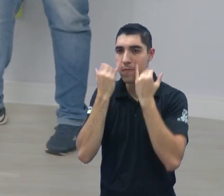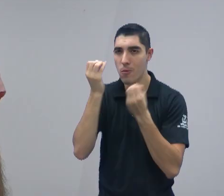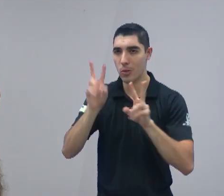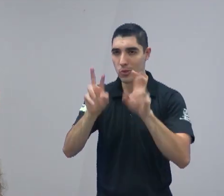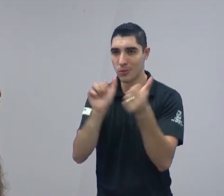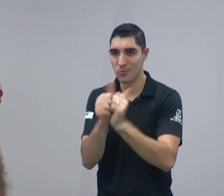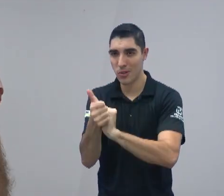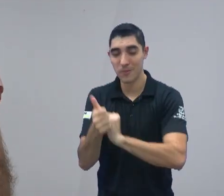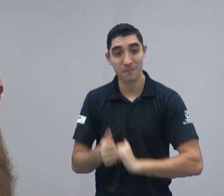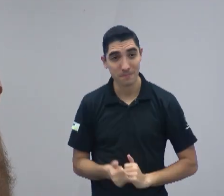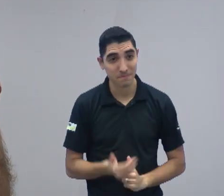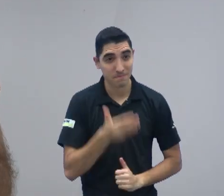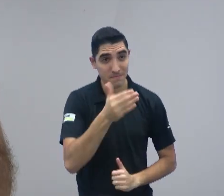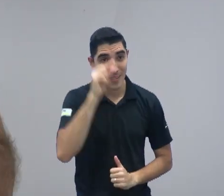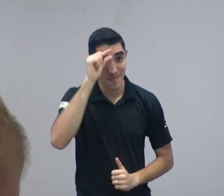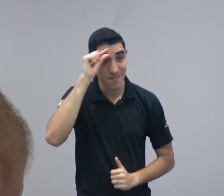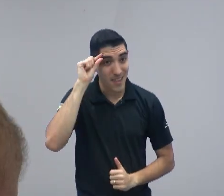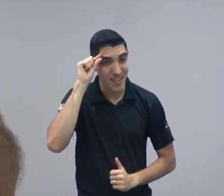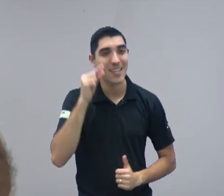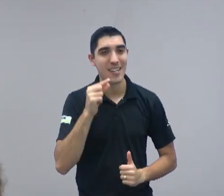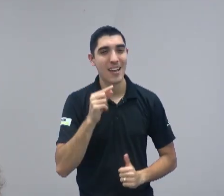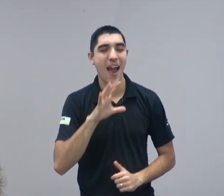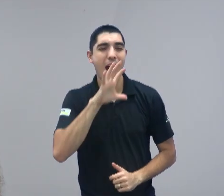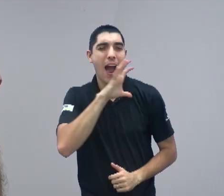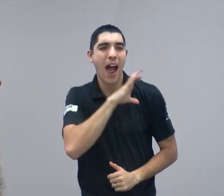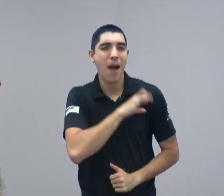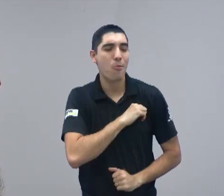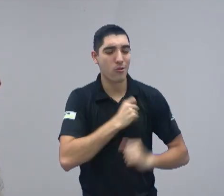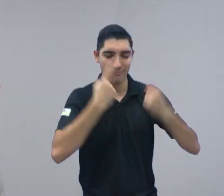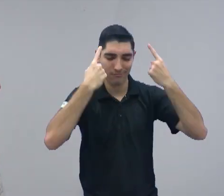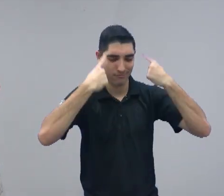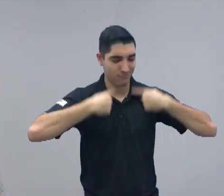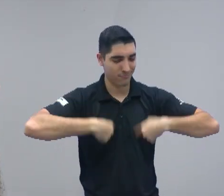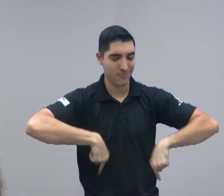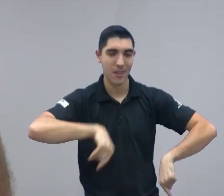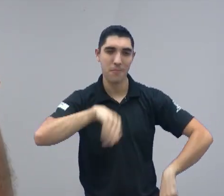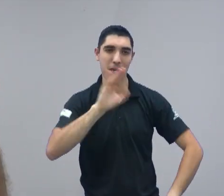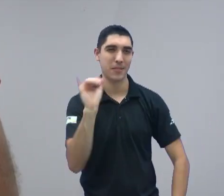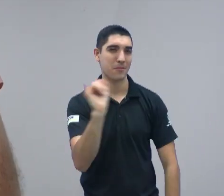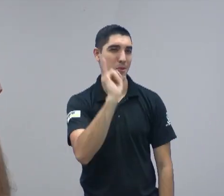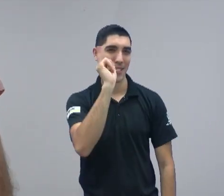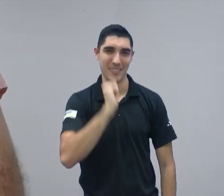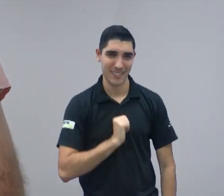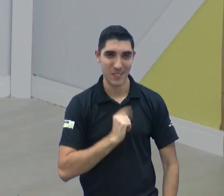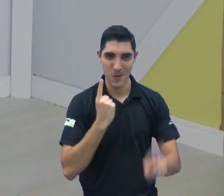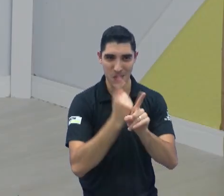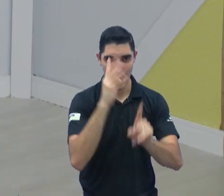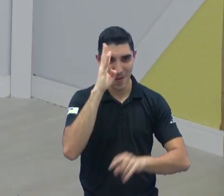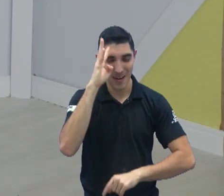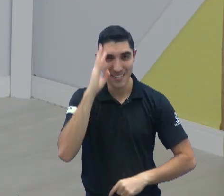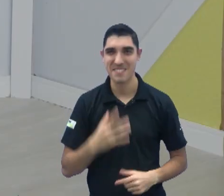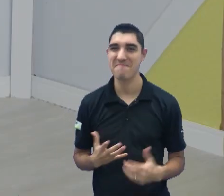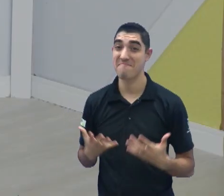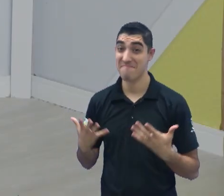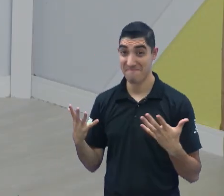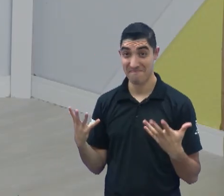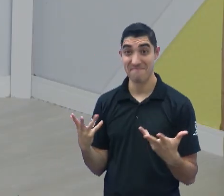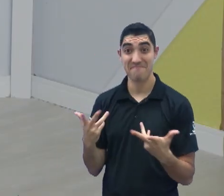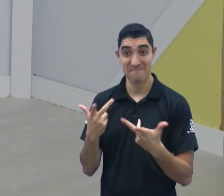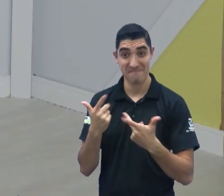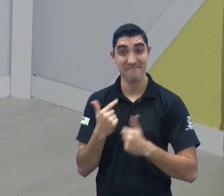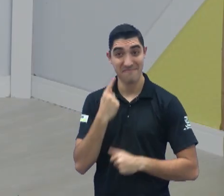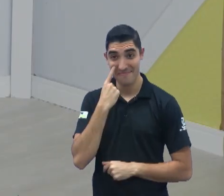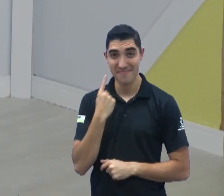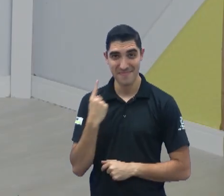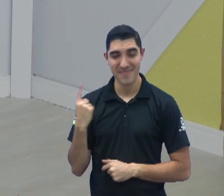cidade. Vieira, amor da cabeça aos pés, é o que vale. Quarta-feira estamos de volta. Que beleza, hein, Paulito? Que